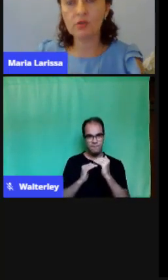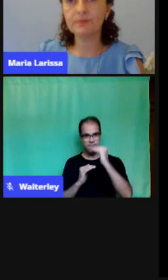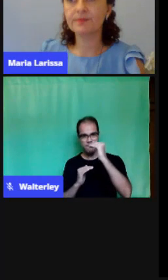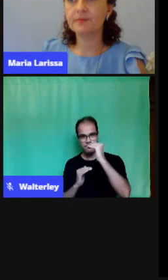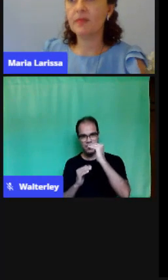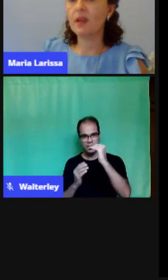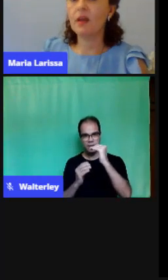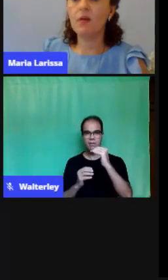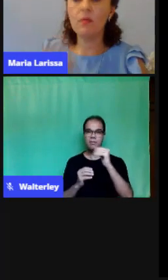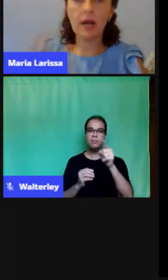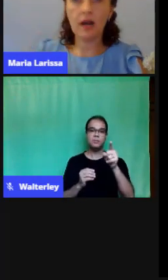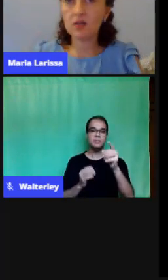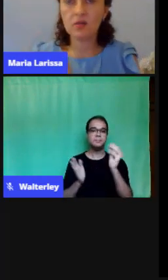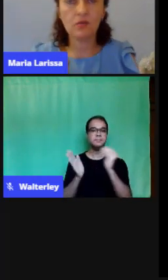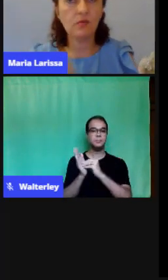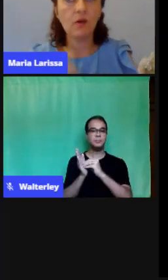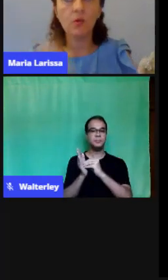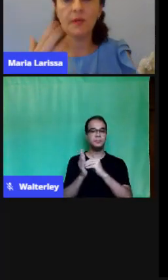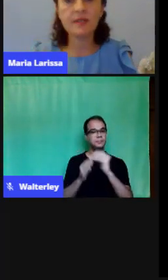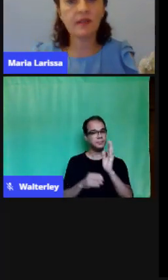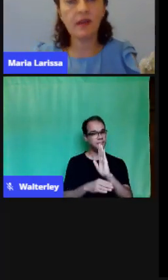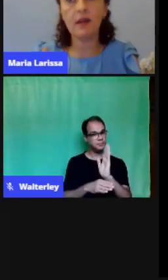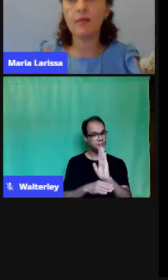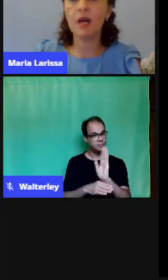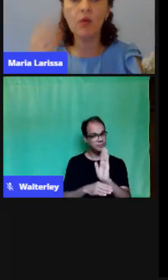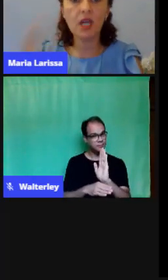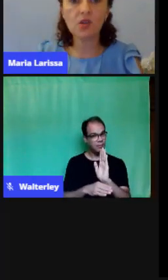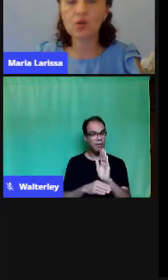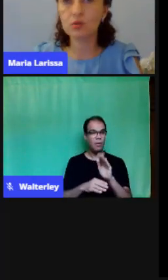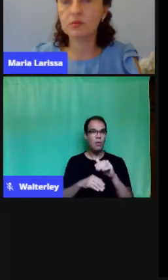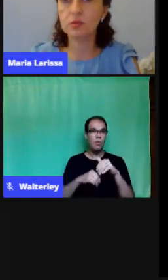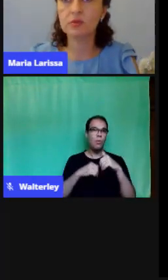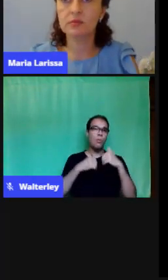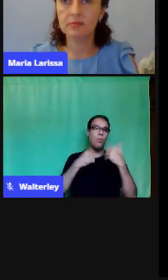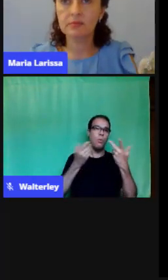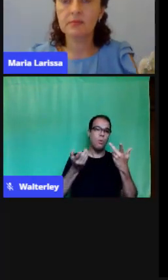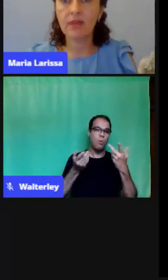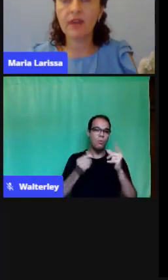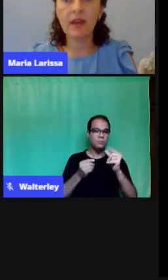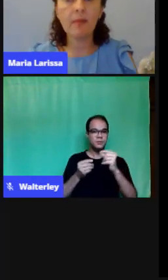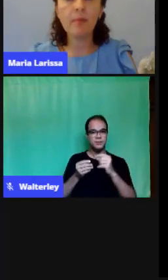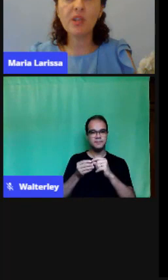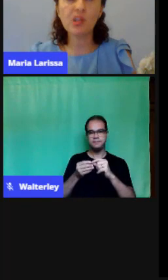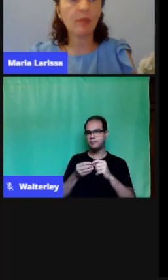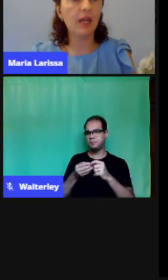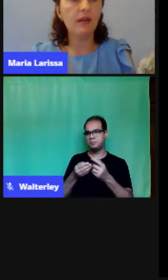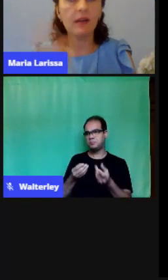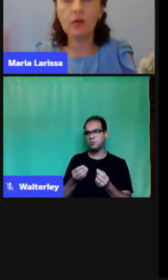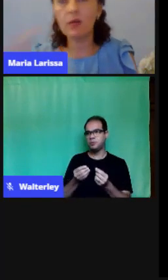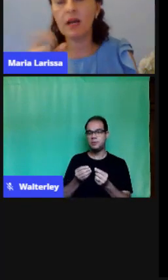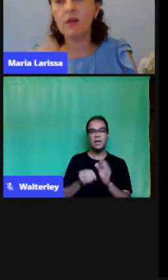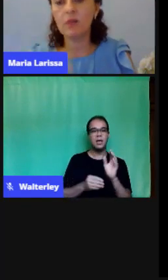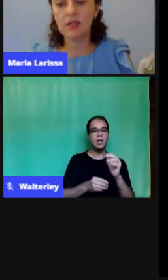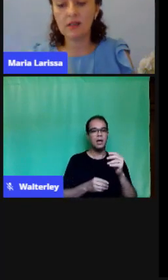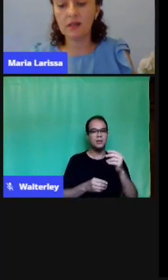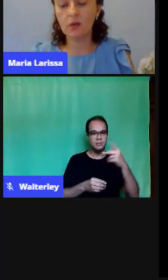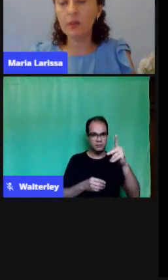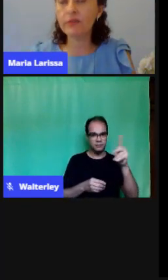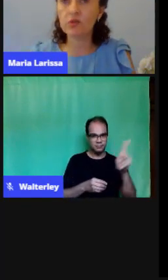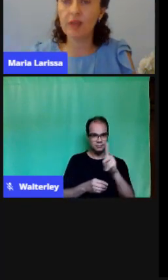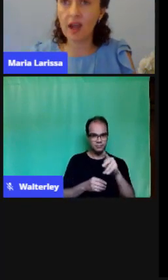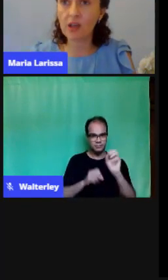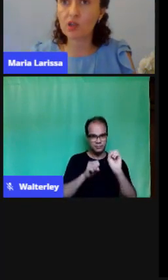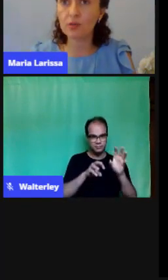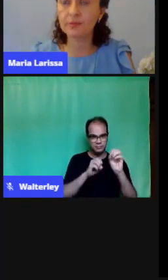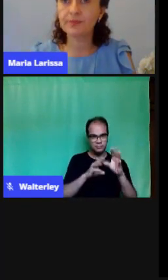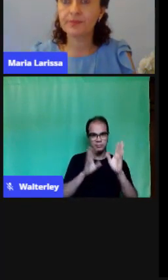um vídeo, uma aula sua, um esquema, um resumo, pedir para ele ler um